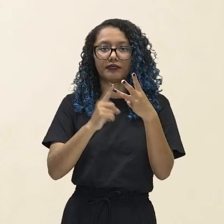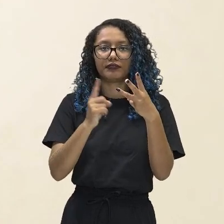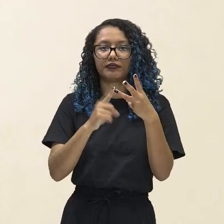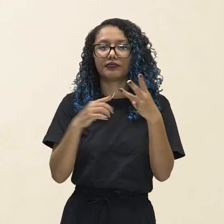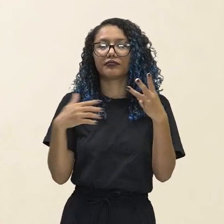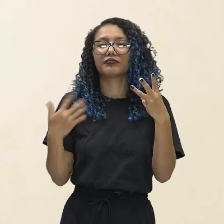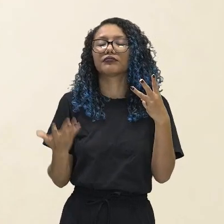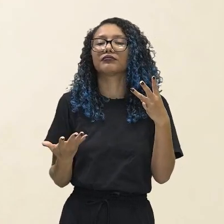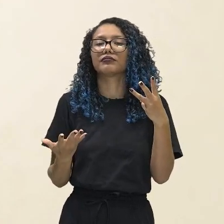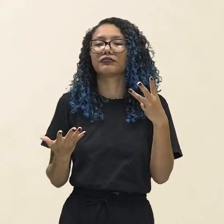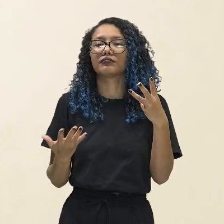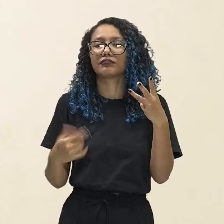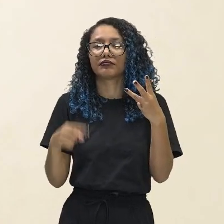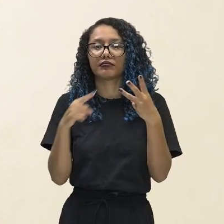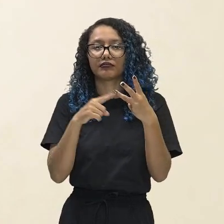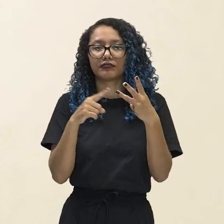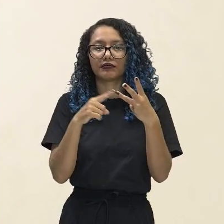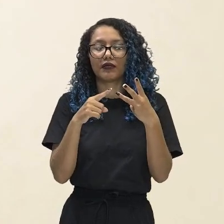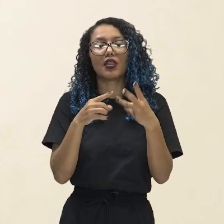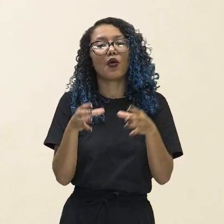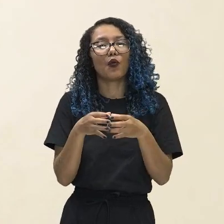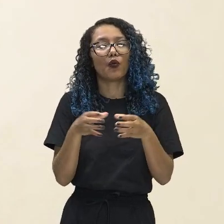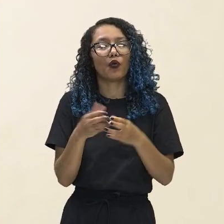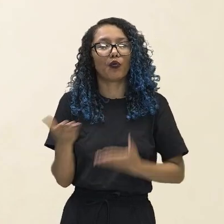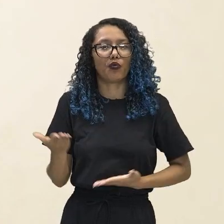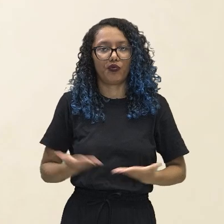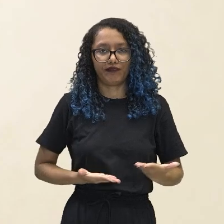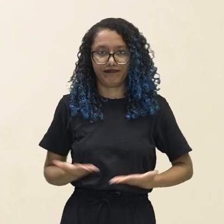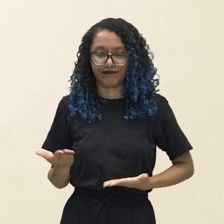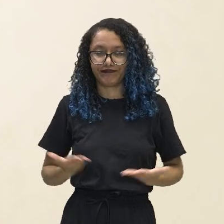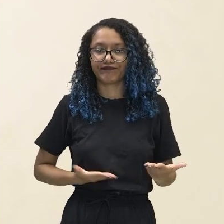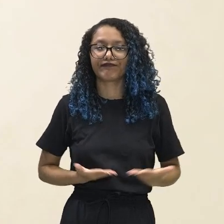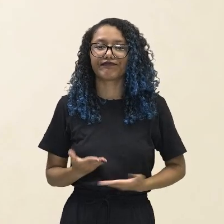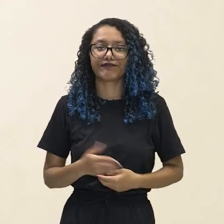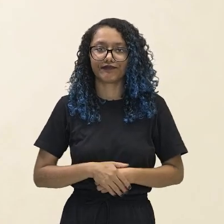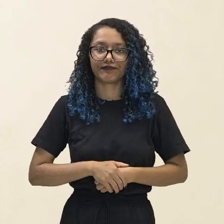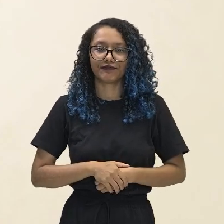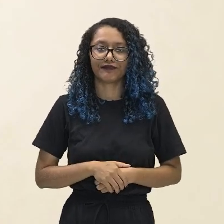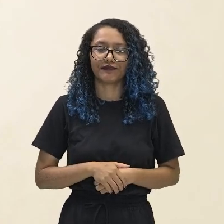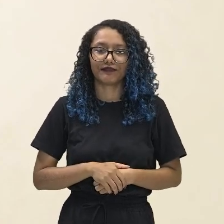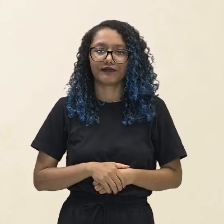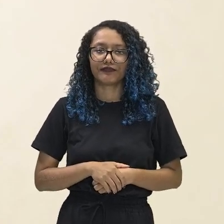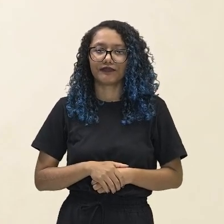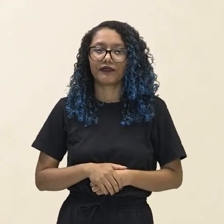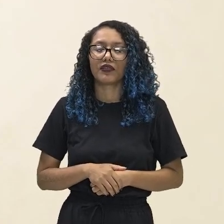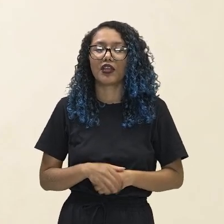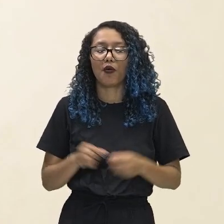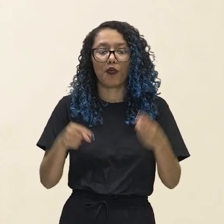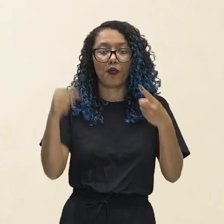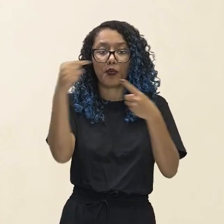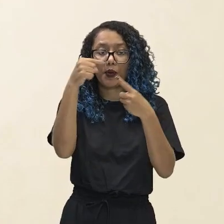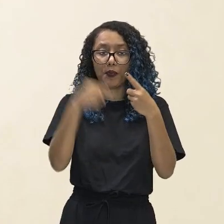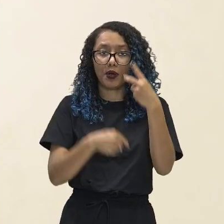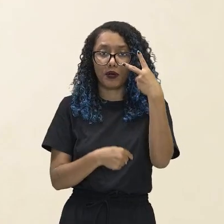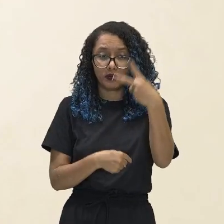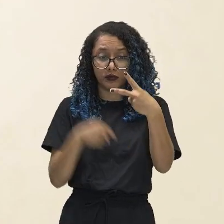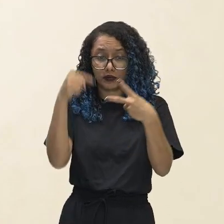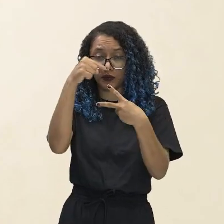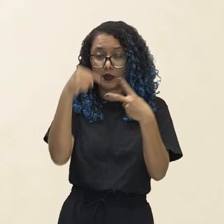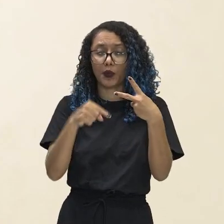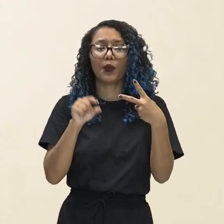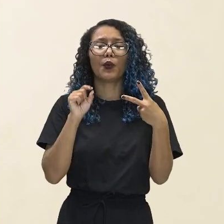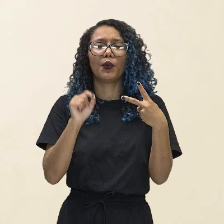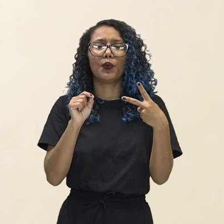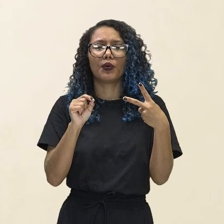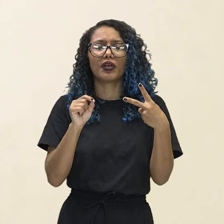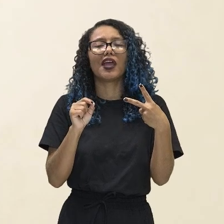era justamente os camponeses, tá, gente? E a gente vê que tanto o primeiro como o segundo estado, eles eram cercados